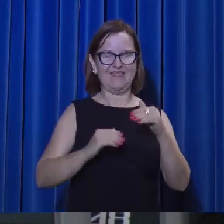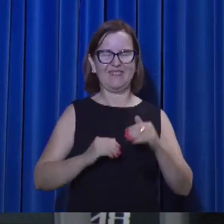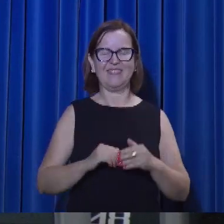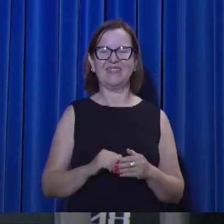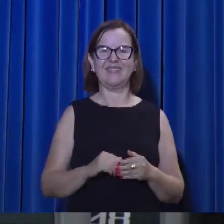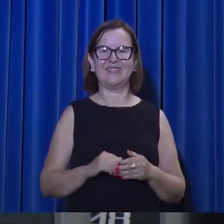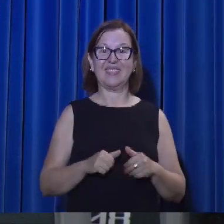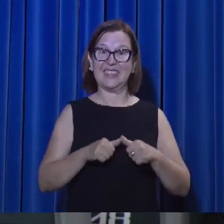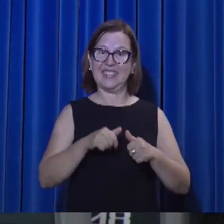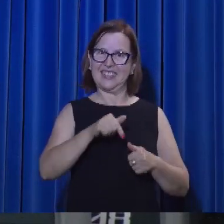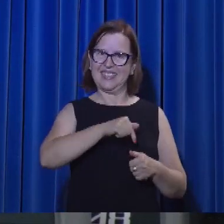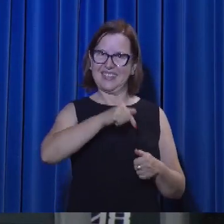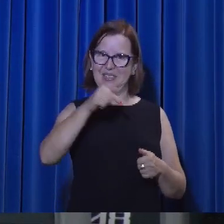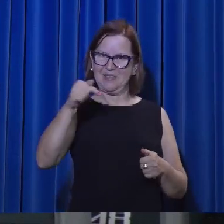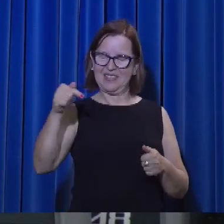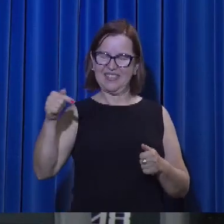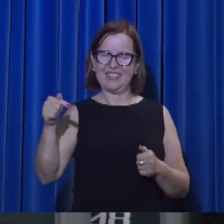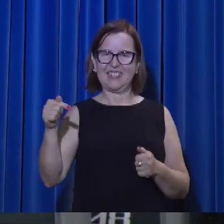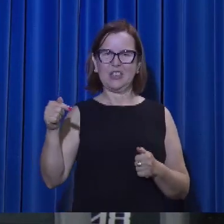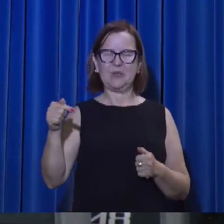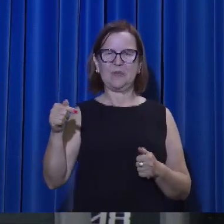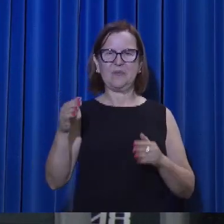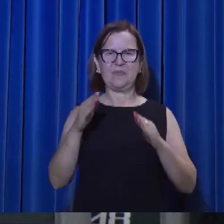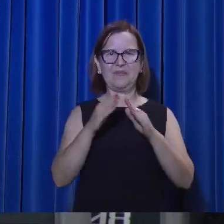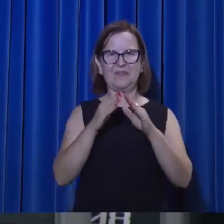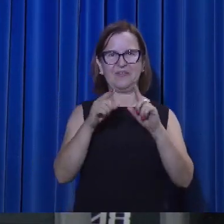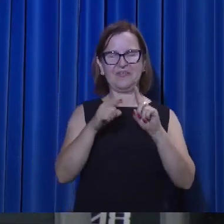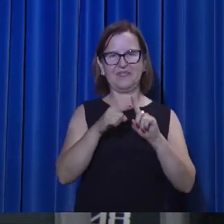Nessa semana, irmãos, a igreja